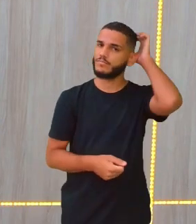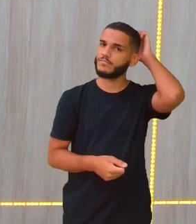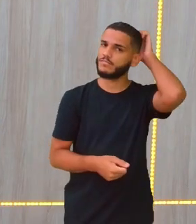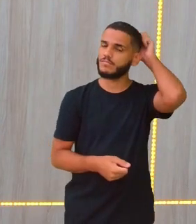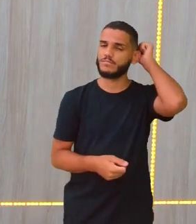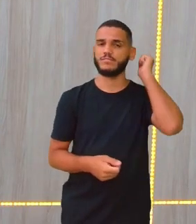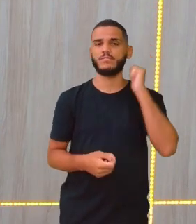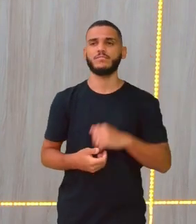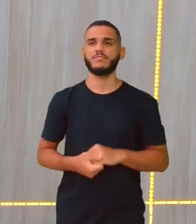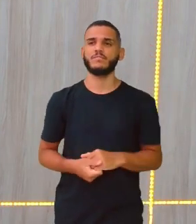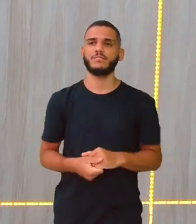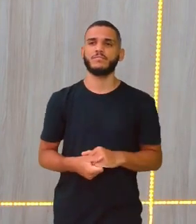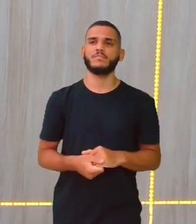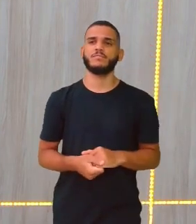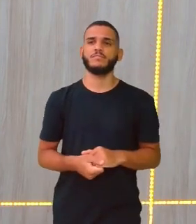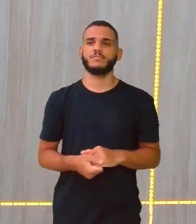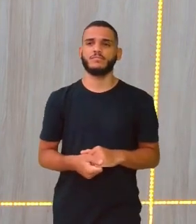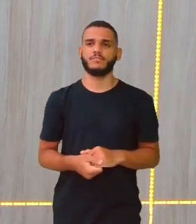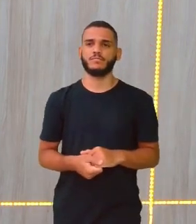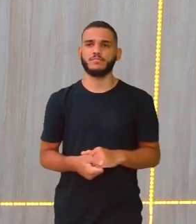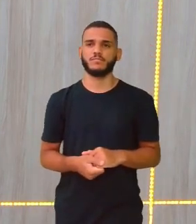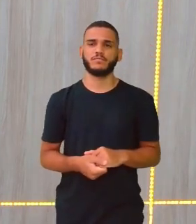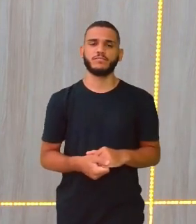Foi aqui, gente.